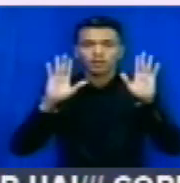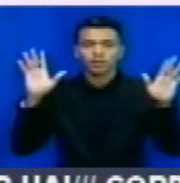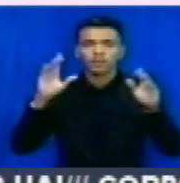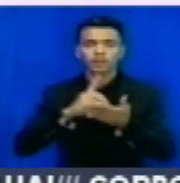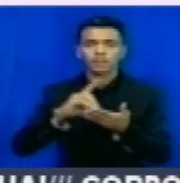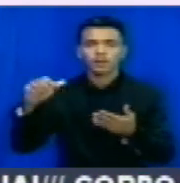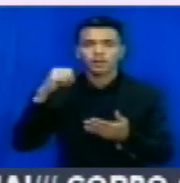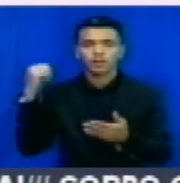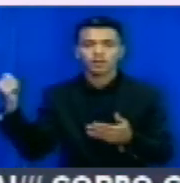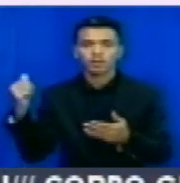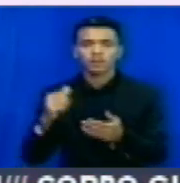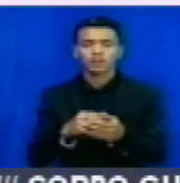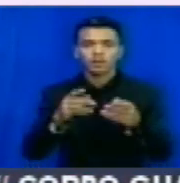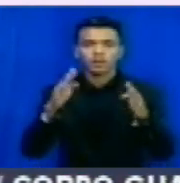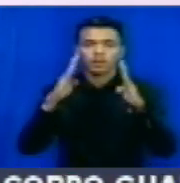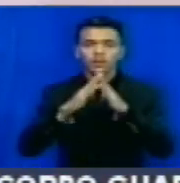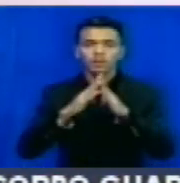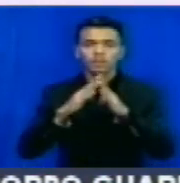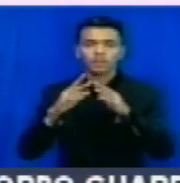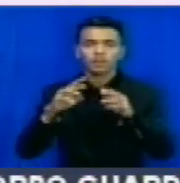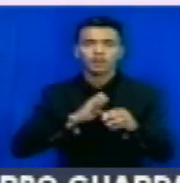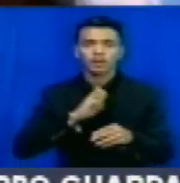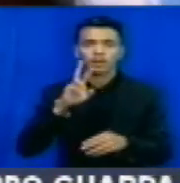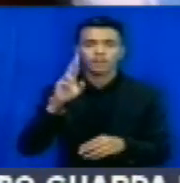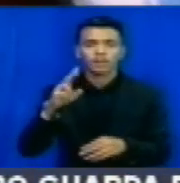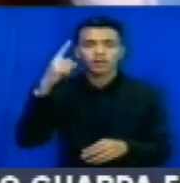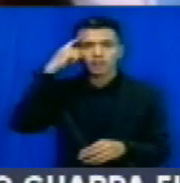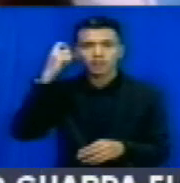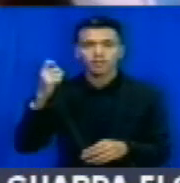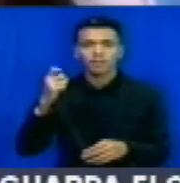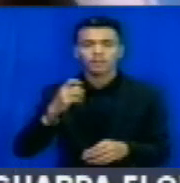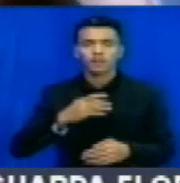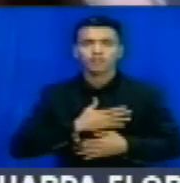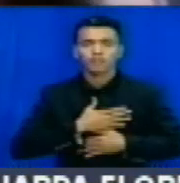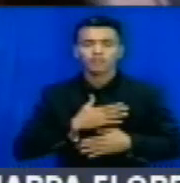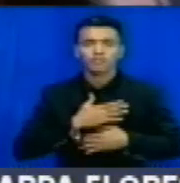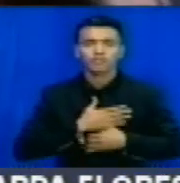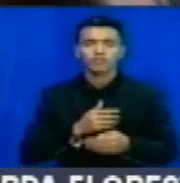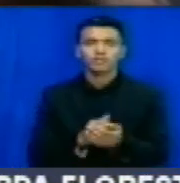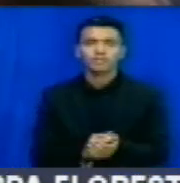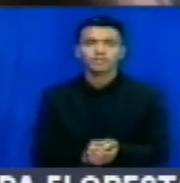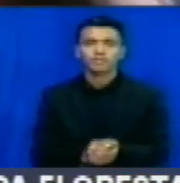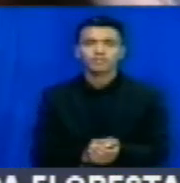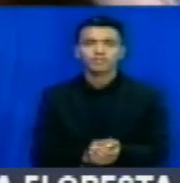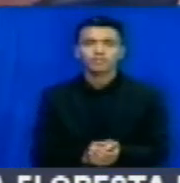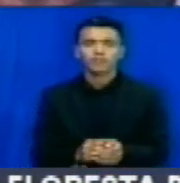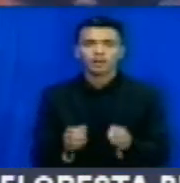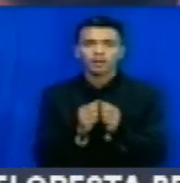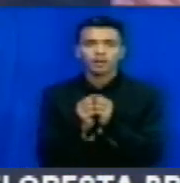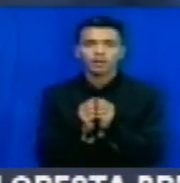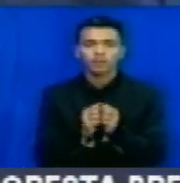semana koto e a minha residência Sucura Emerhei Ermeira tamba ataca São Juan. No família hamuto